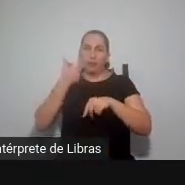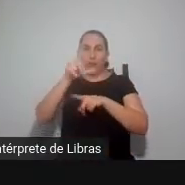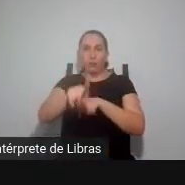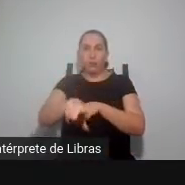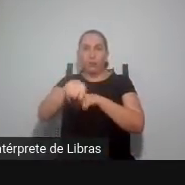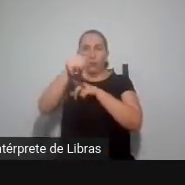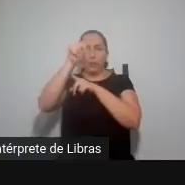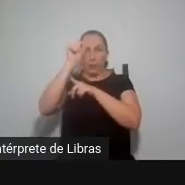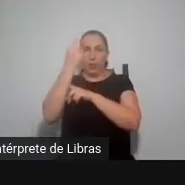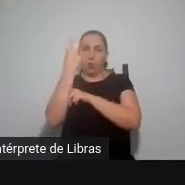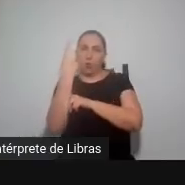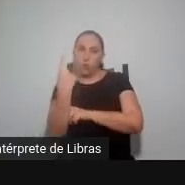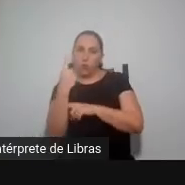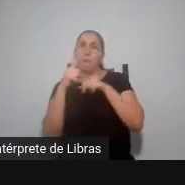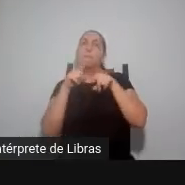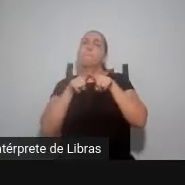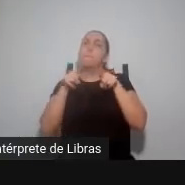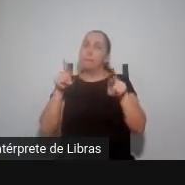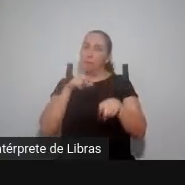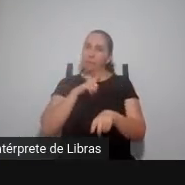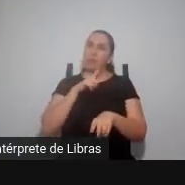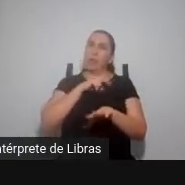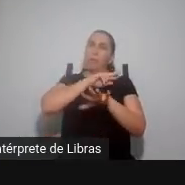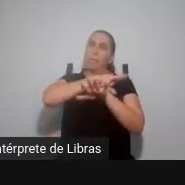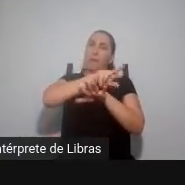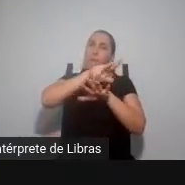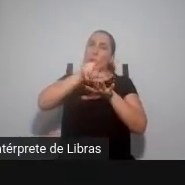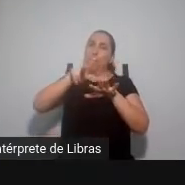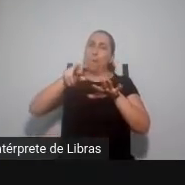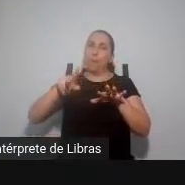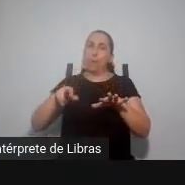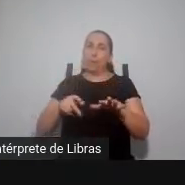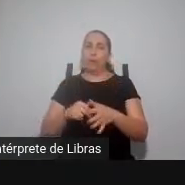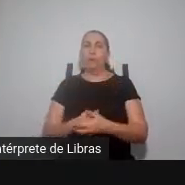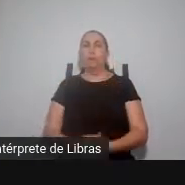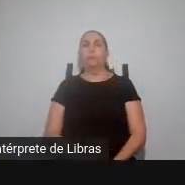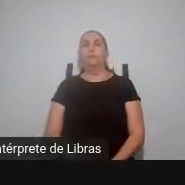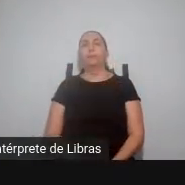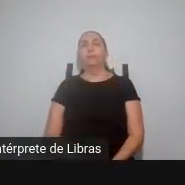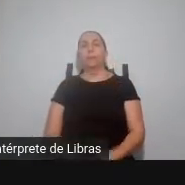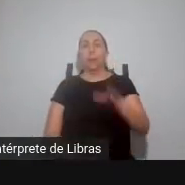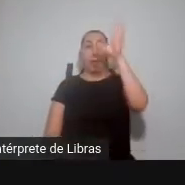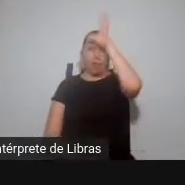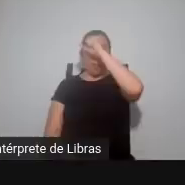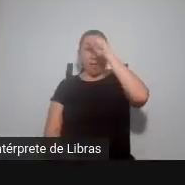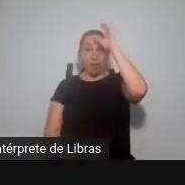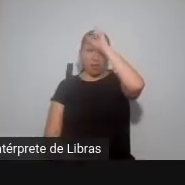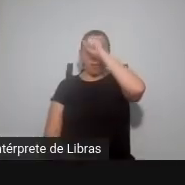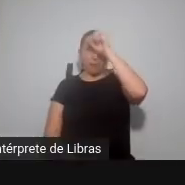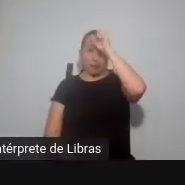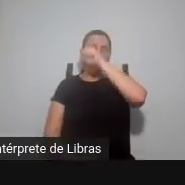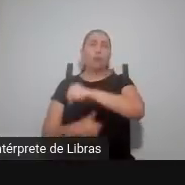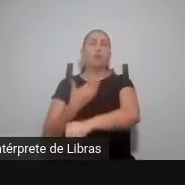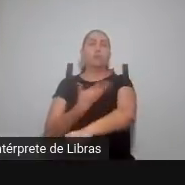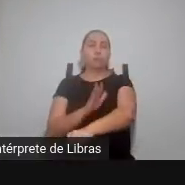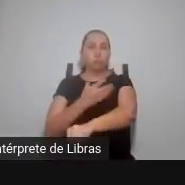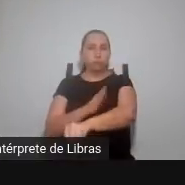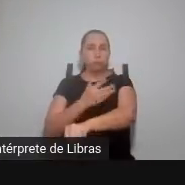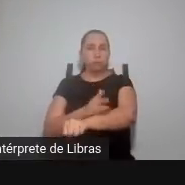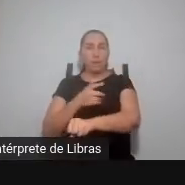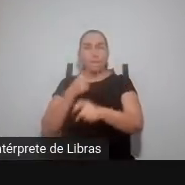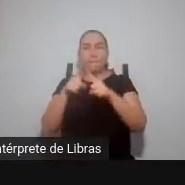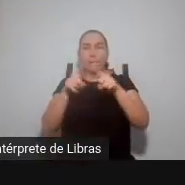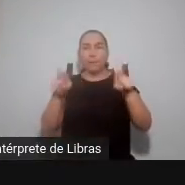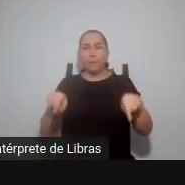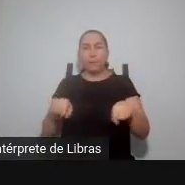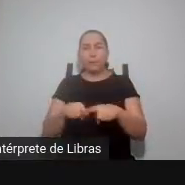outros. E aí você falou uma coisa que é o aprender fazendo, ele é ótimo, né? Eu brinco que a sala de aula é um laboratório. Eu posso ser